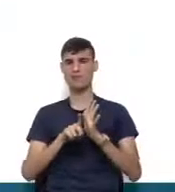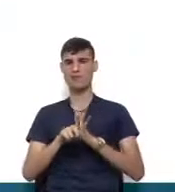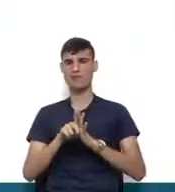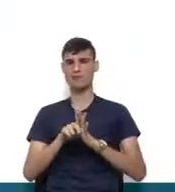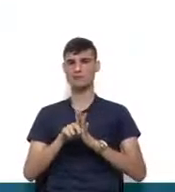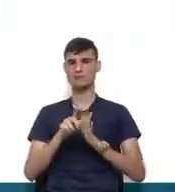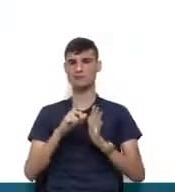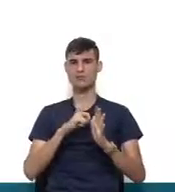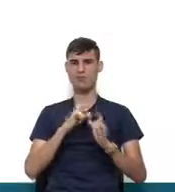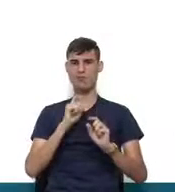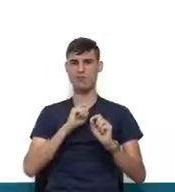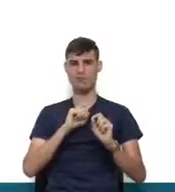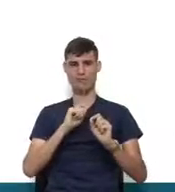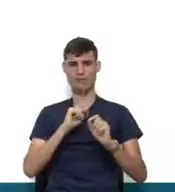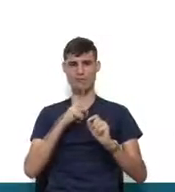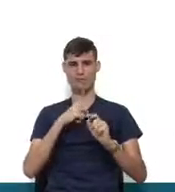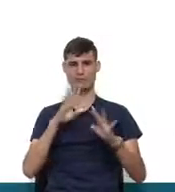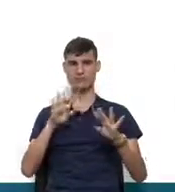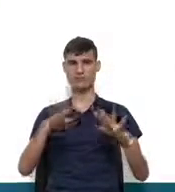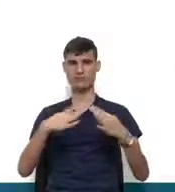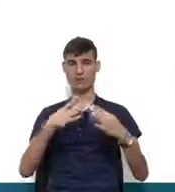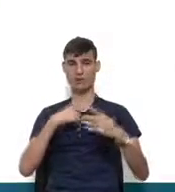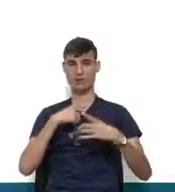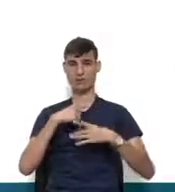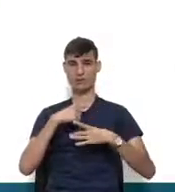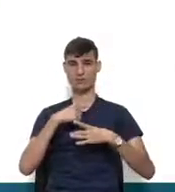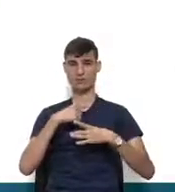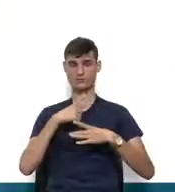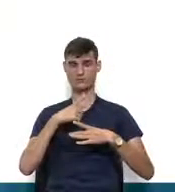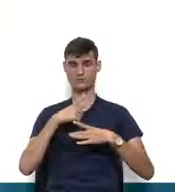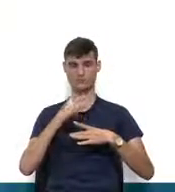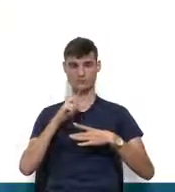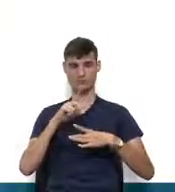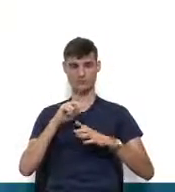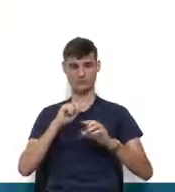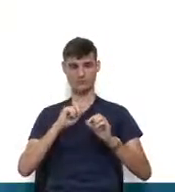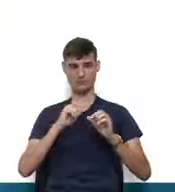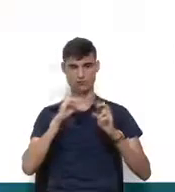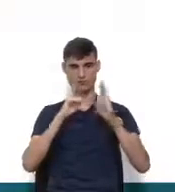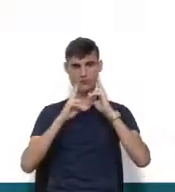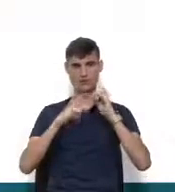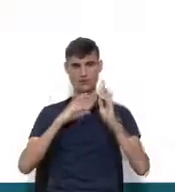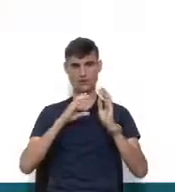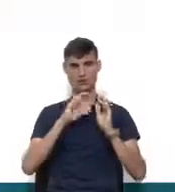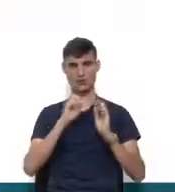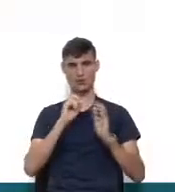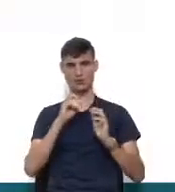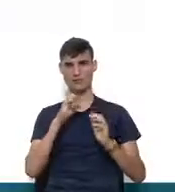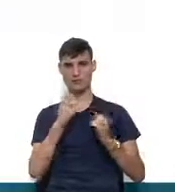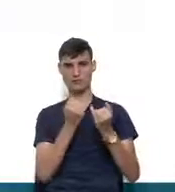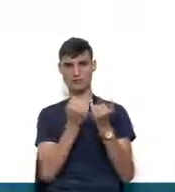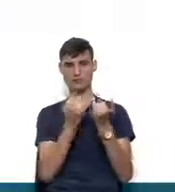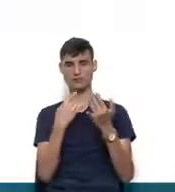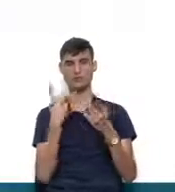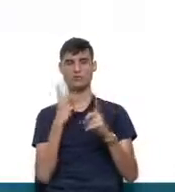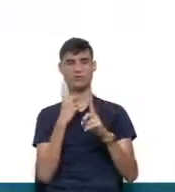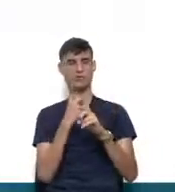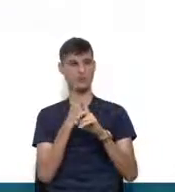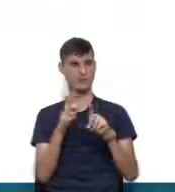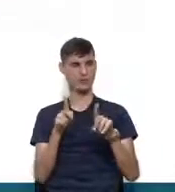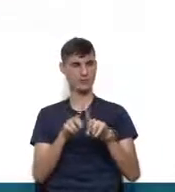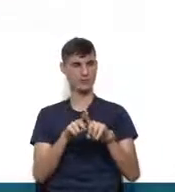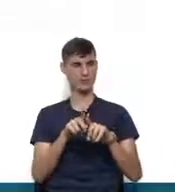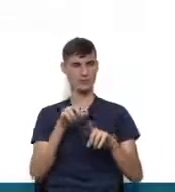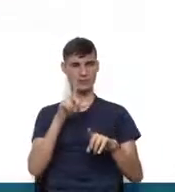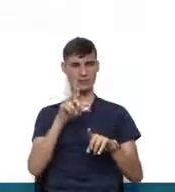que eu quero que chamar a atenção de vocês. É para esses coeficientes que nós vamos encontrar, entender como calculá-los, e para o